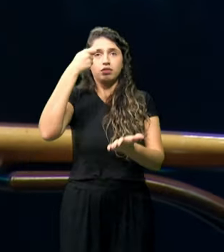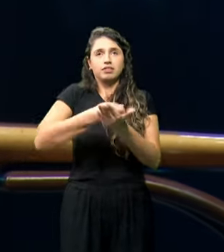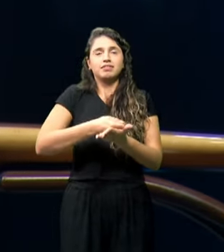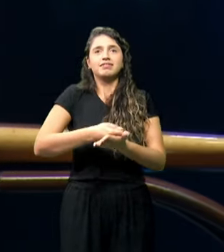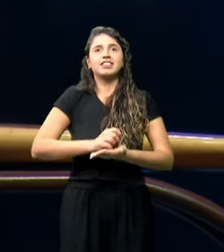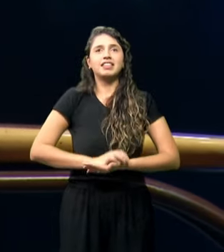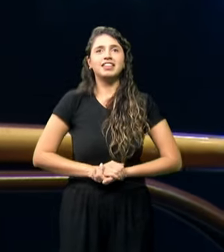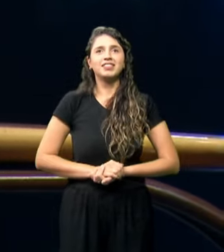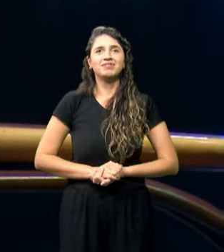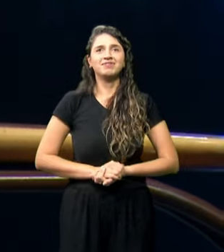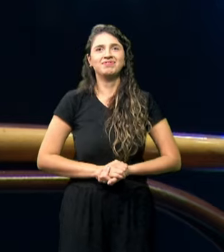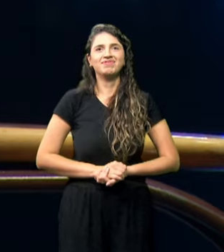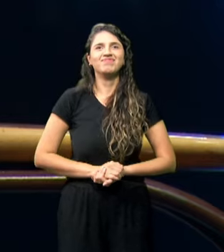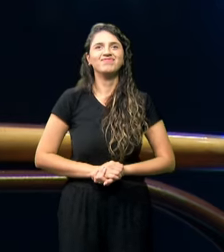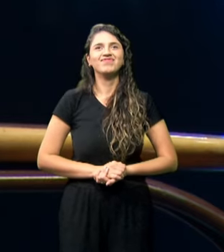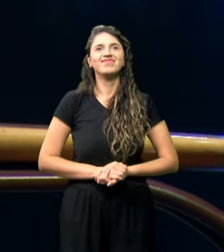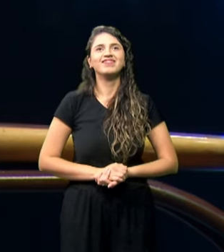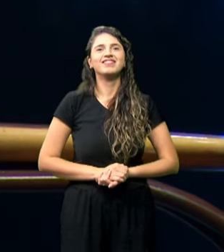Penúltimo lugar.